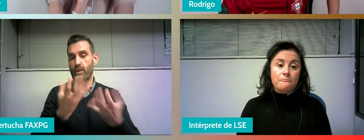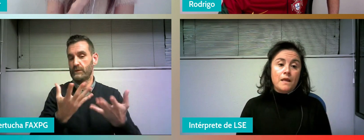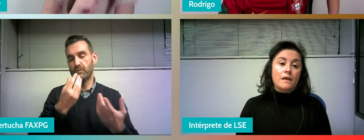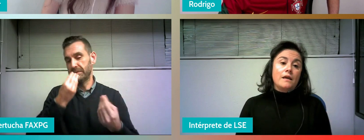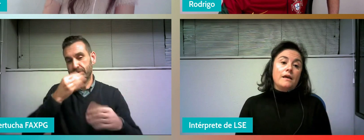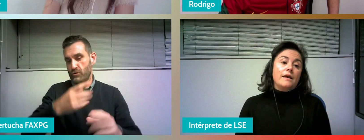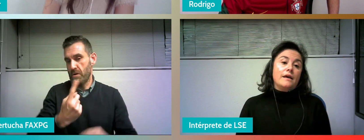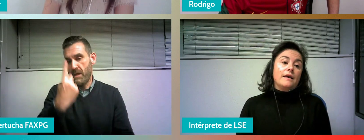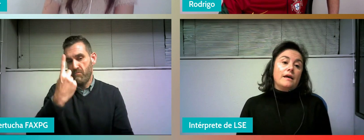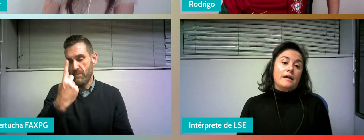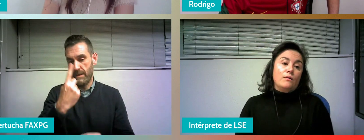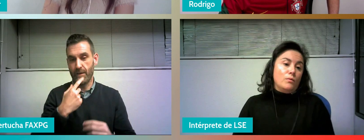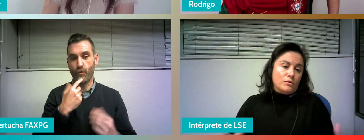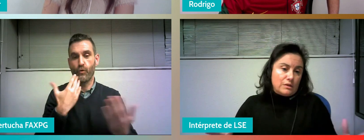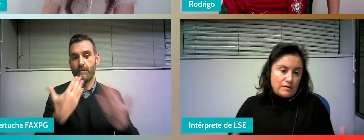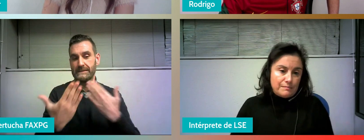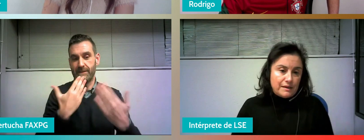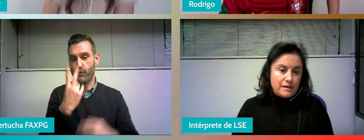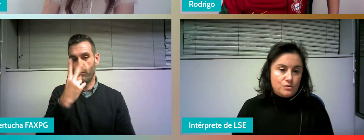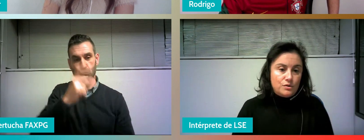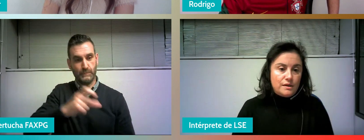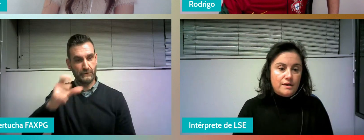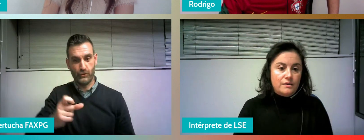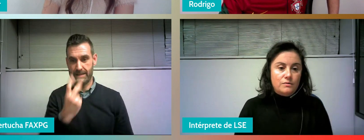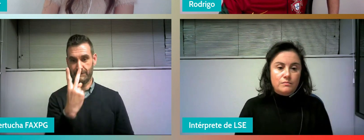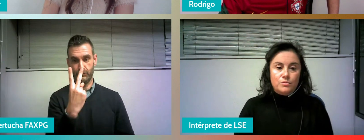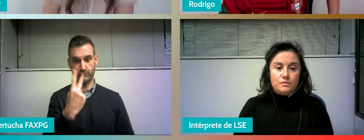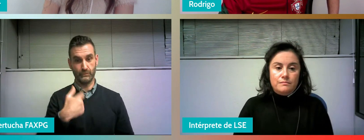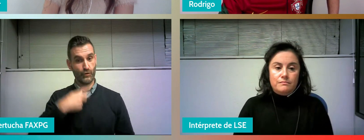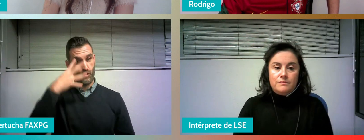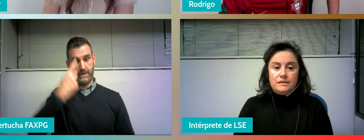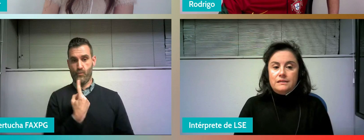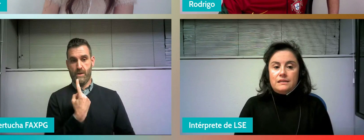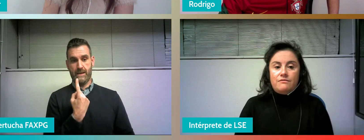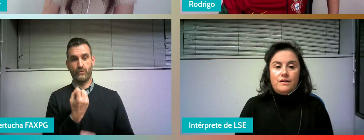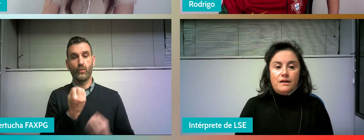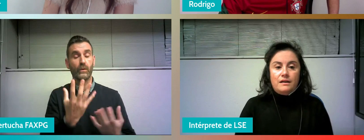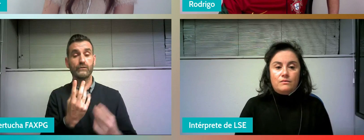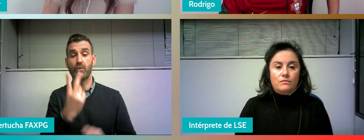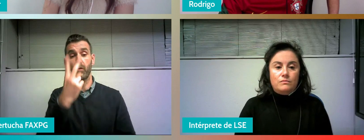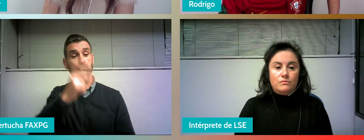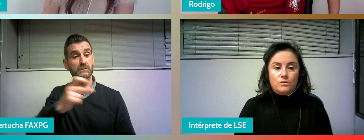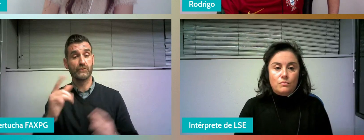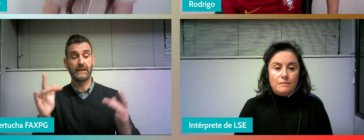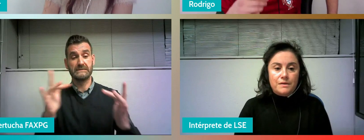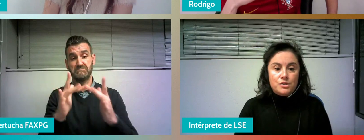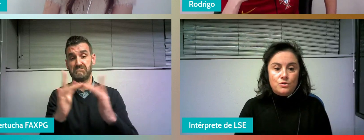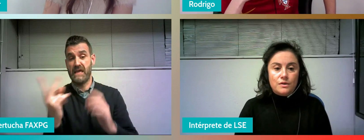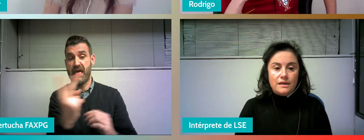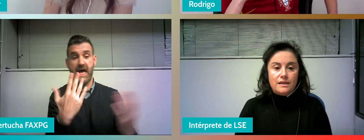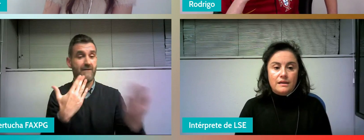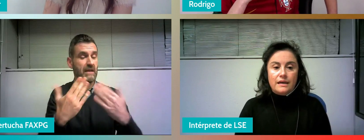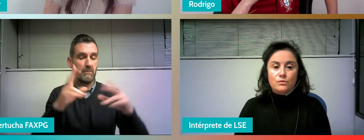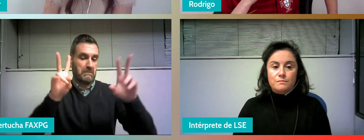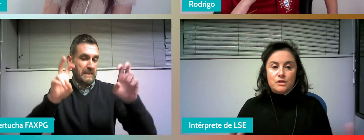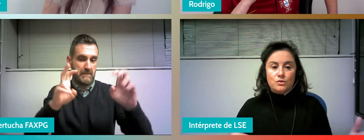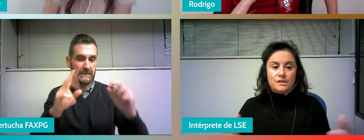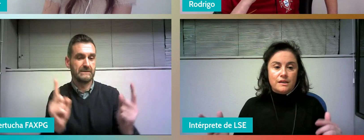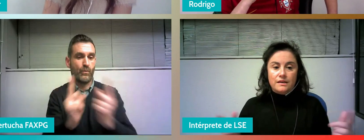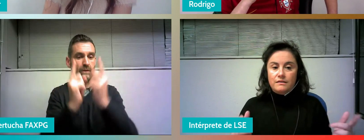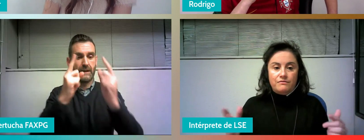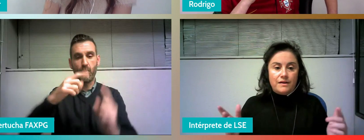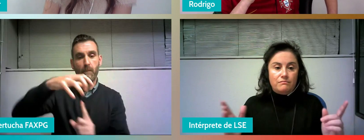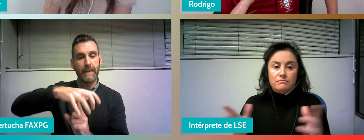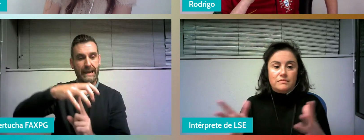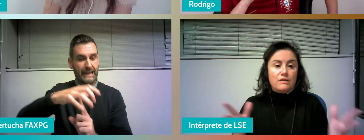exemplo. Eu vou contar unha pequena historia, estás a falar con unha persoa, hai dúas persoas